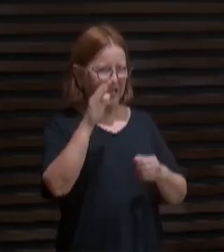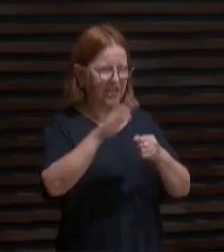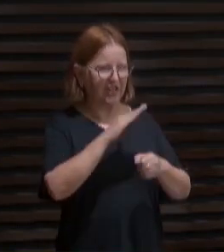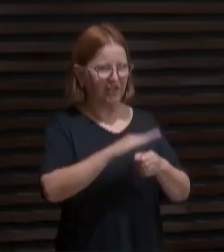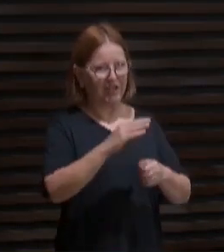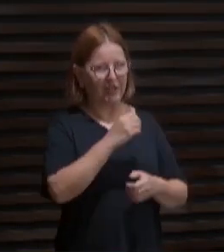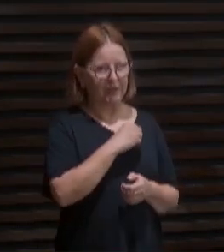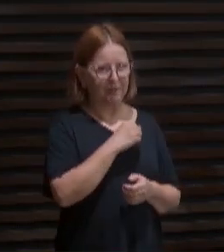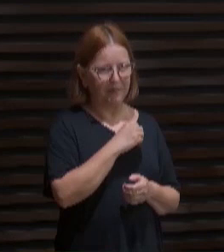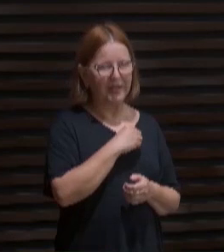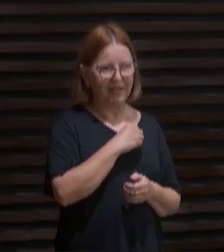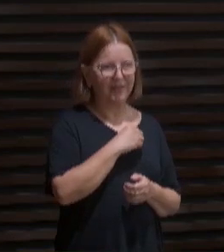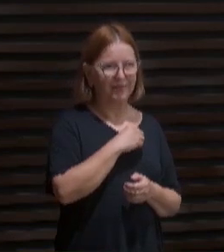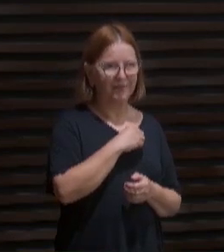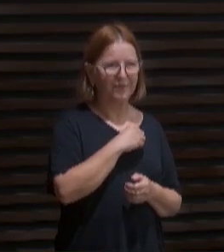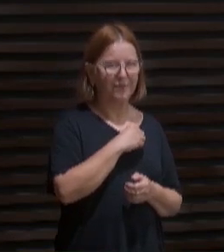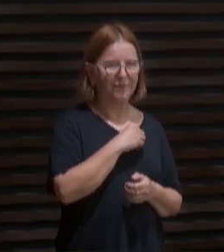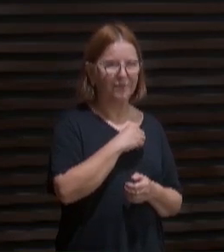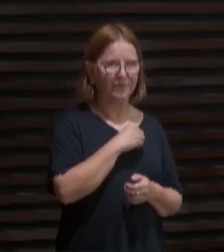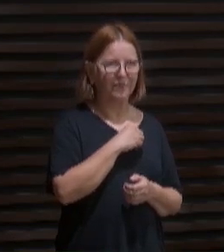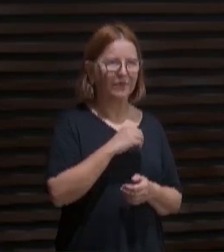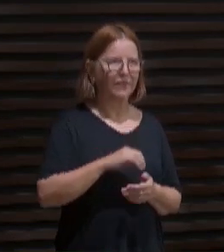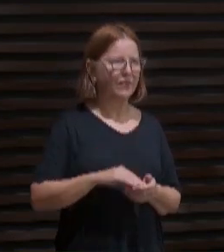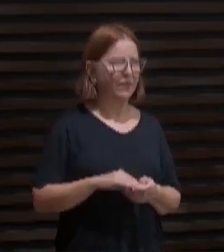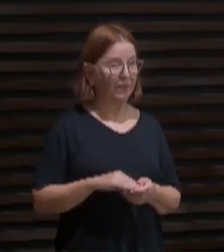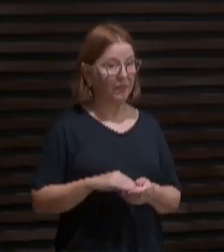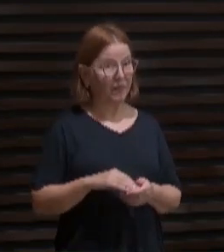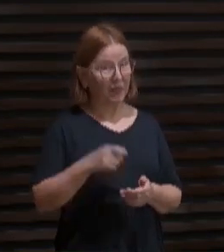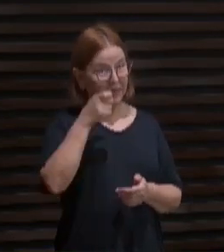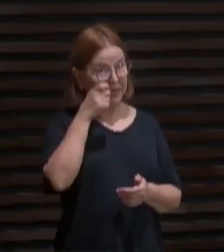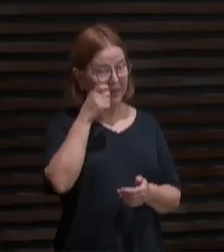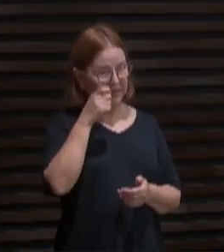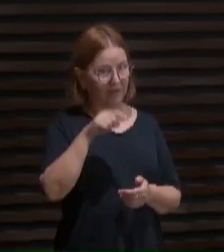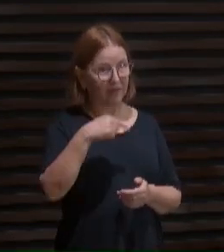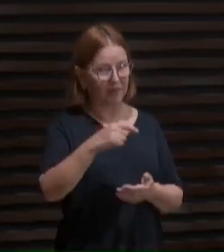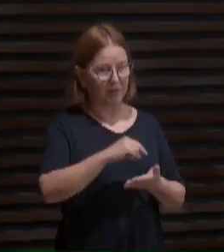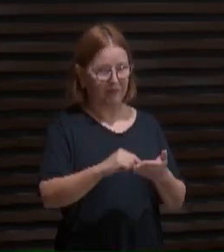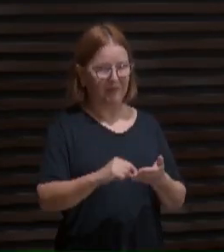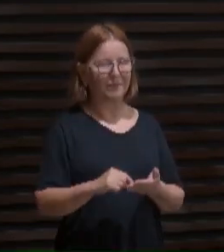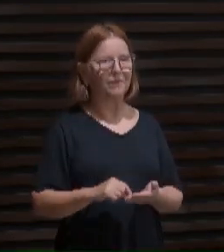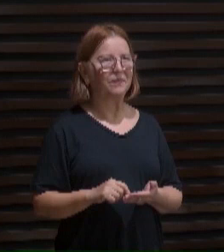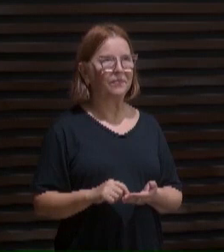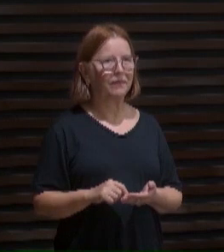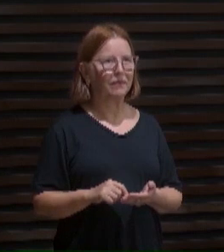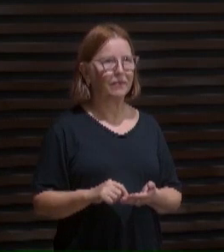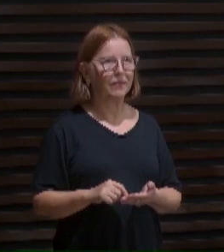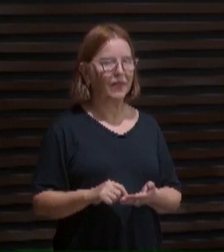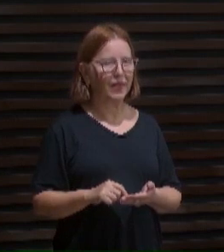pecados, conduzidas de várias paixões. Agora preste atenção no verso seguinte, que